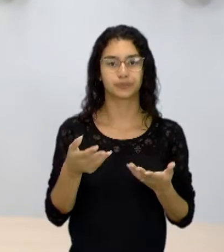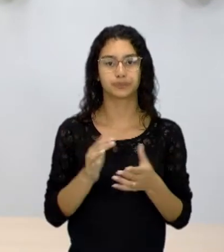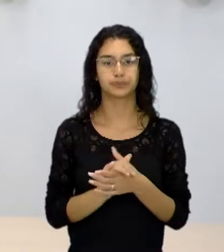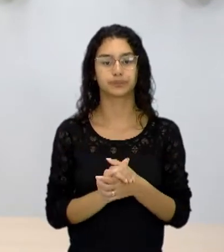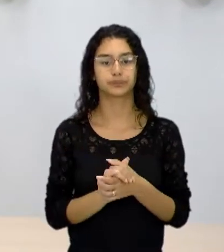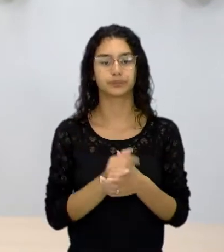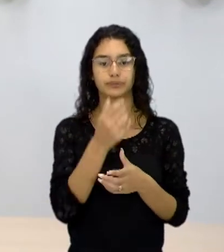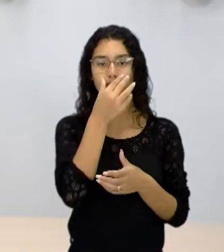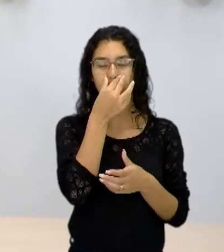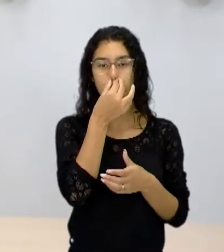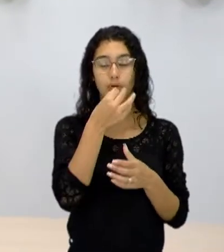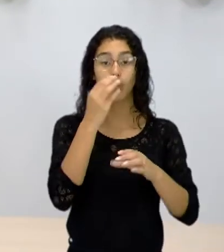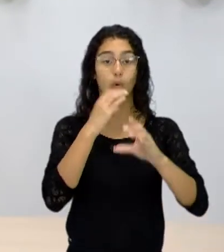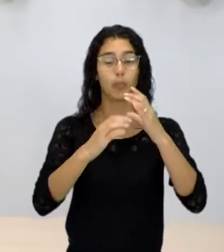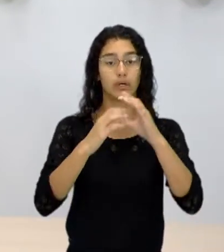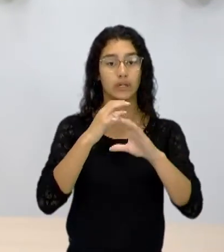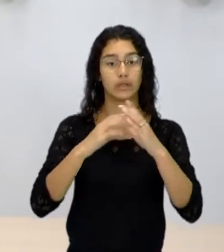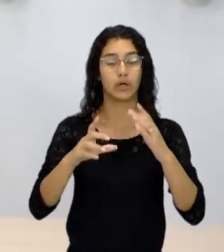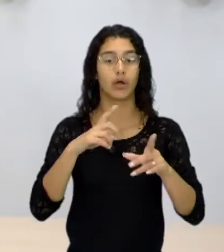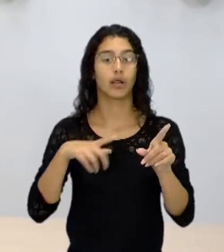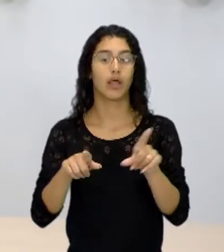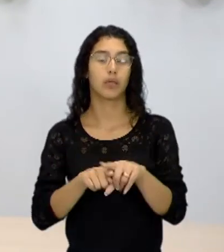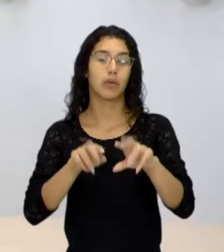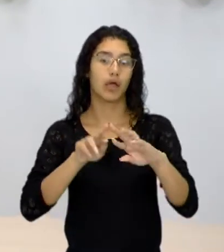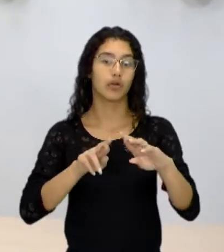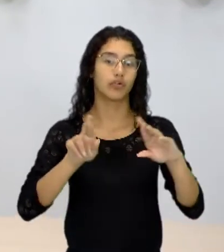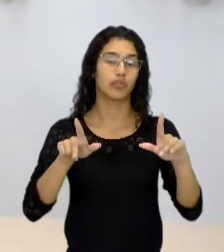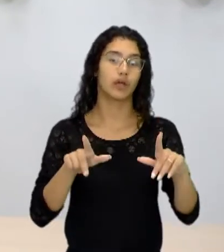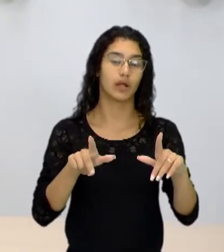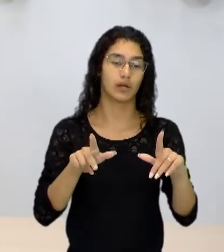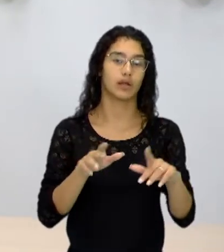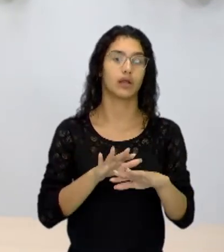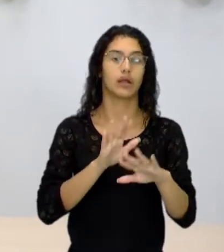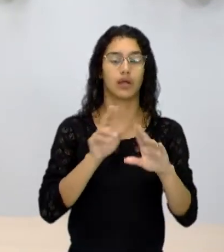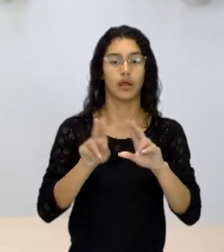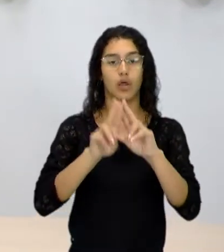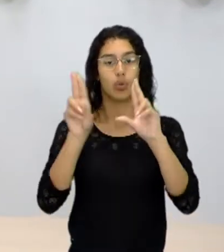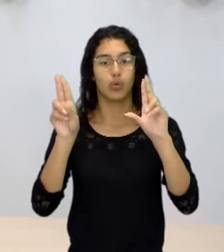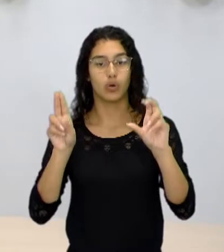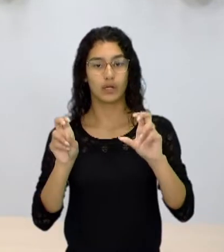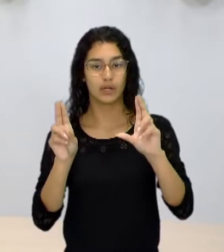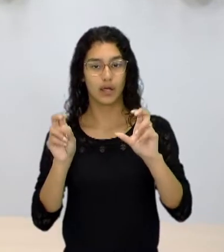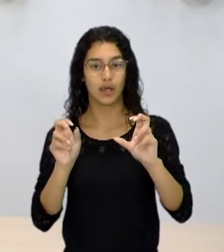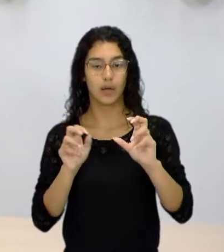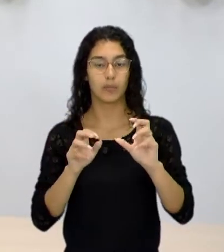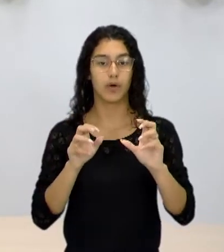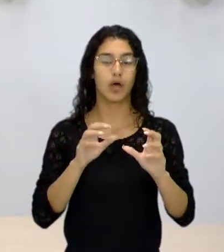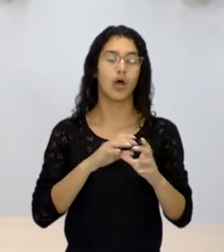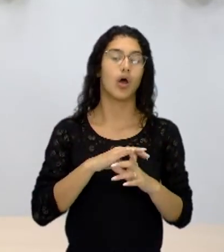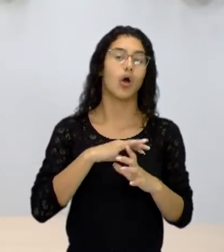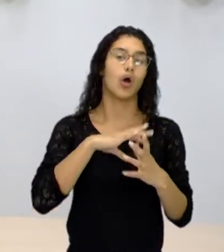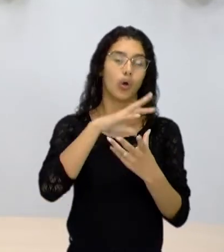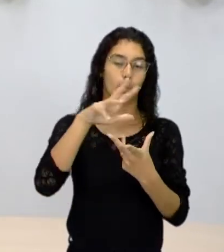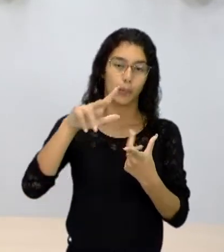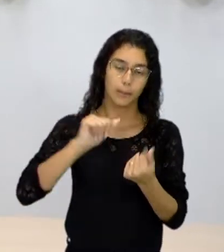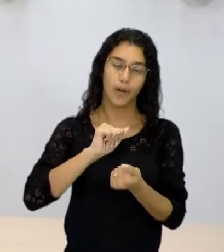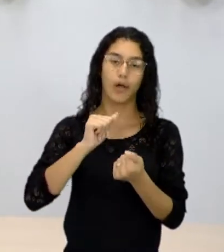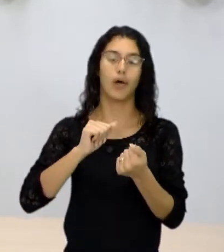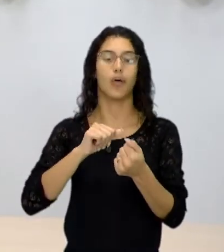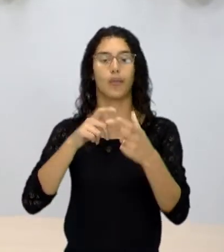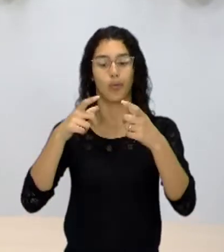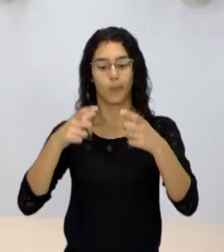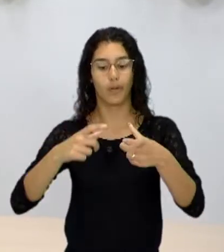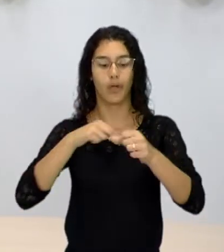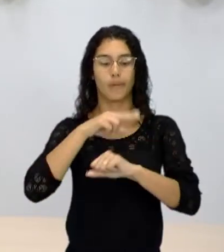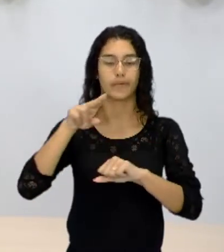de comunicação, a diferença entre tratar de temas globais, temas regionais e temas